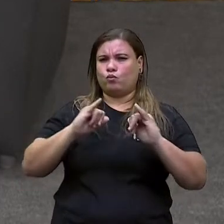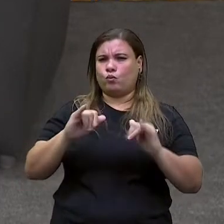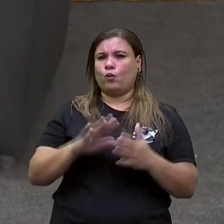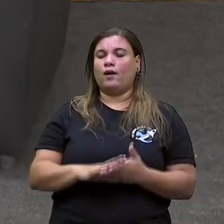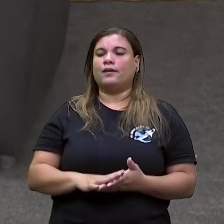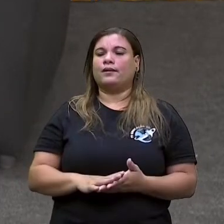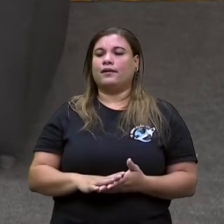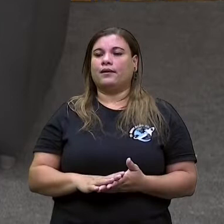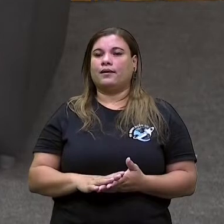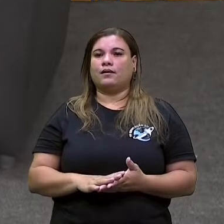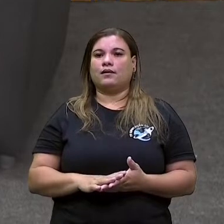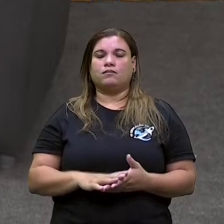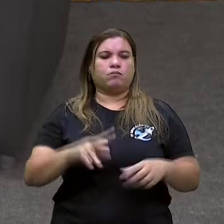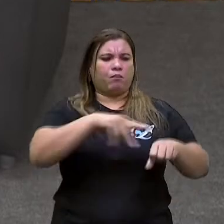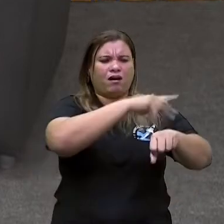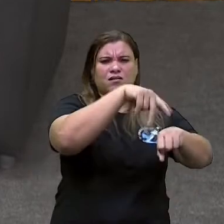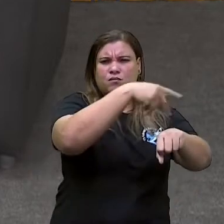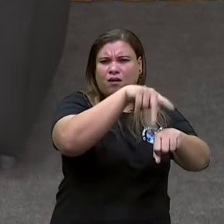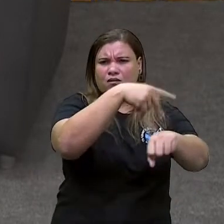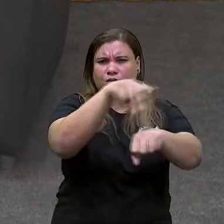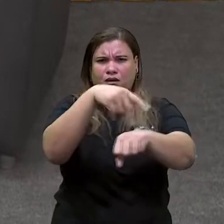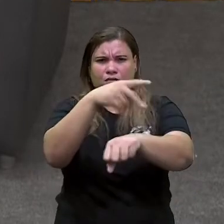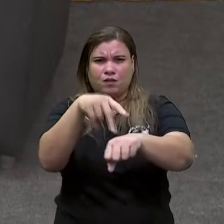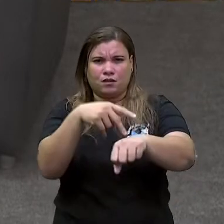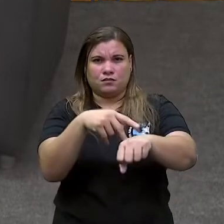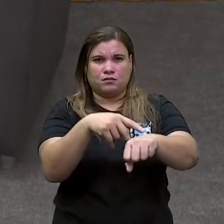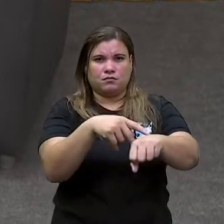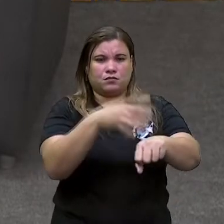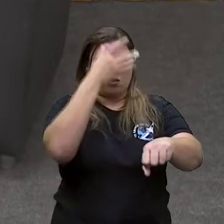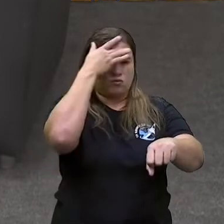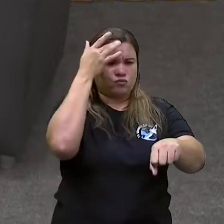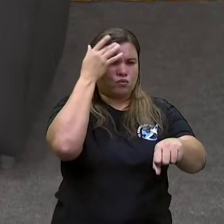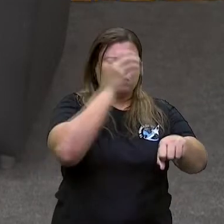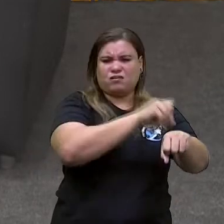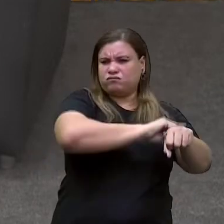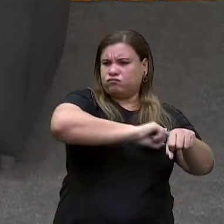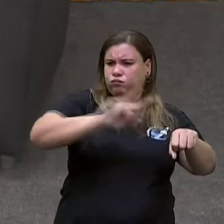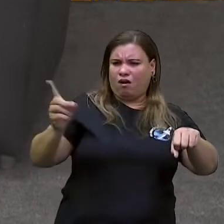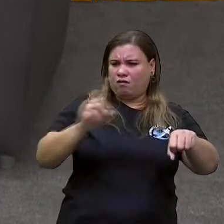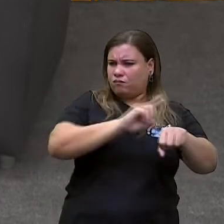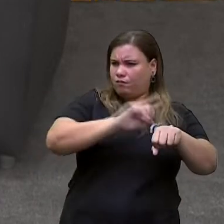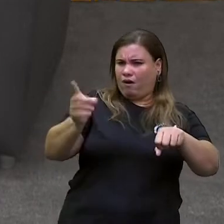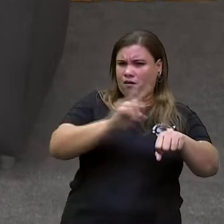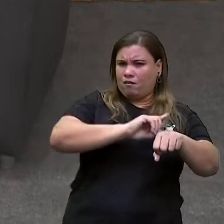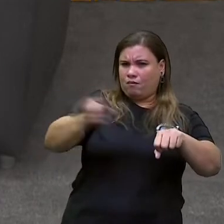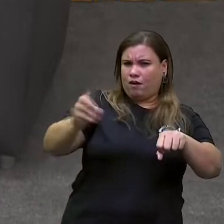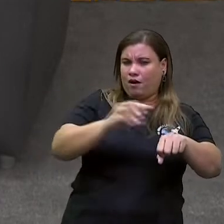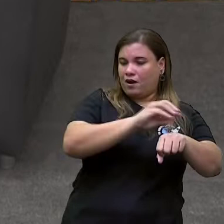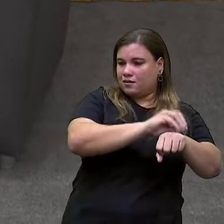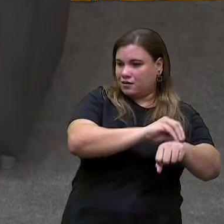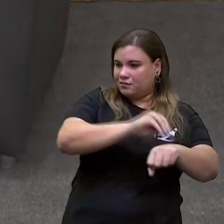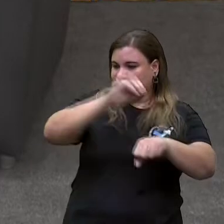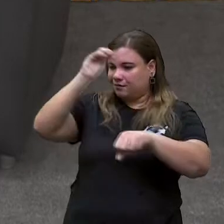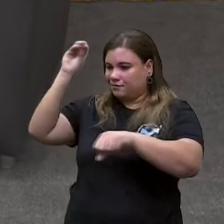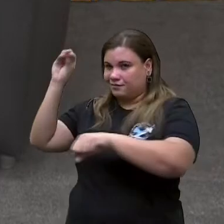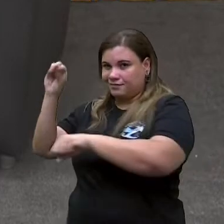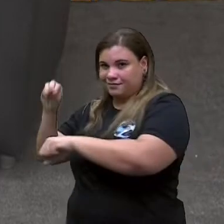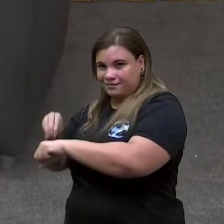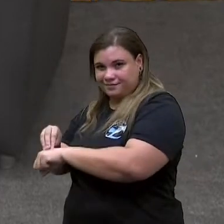a França aceitava, dava abrigo e tal. Por quê? Porque ela queria aprender com aquela